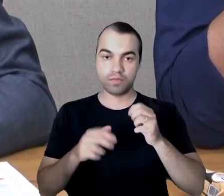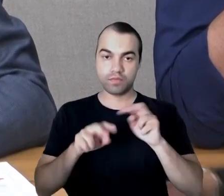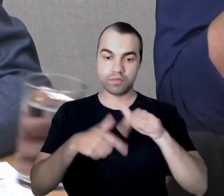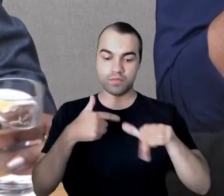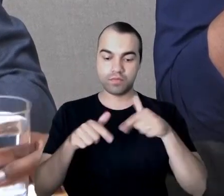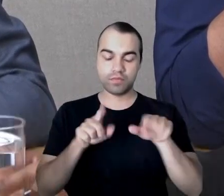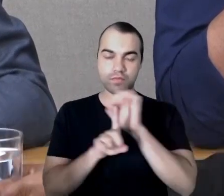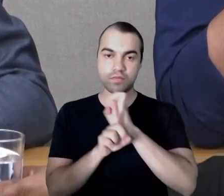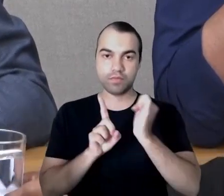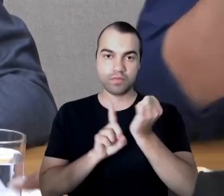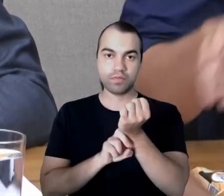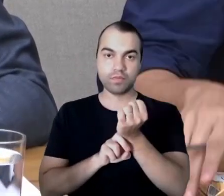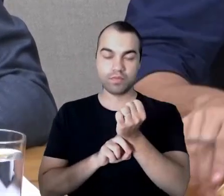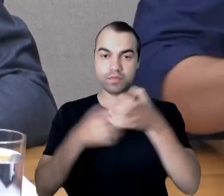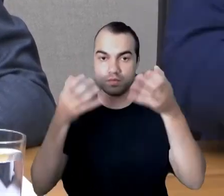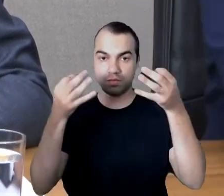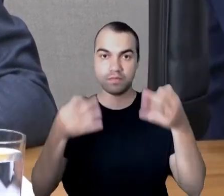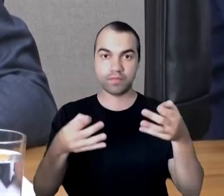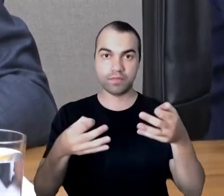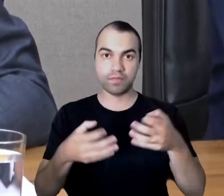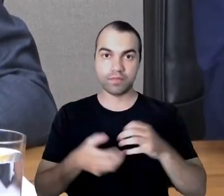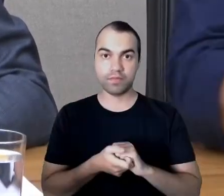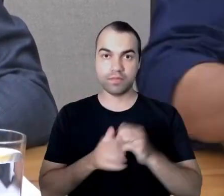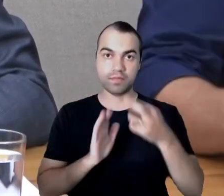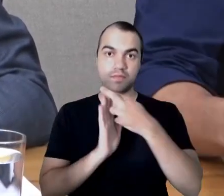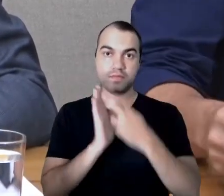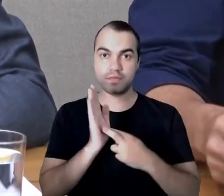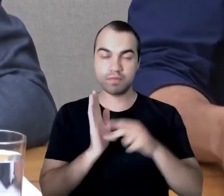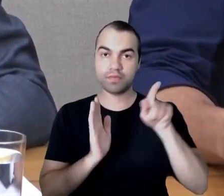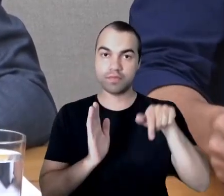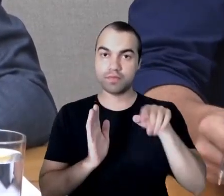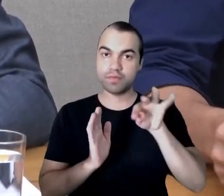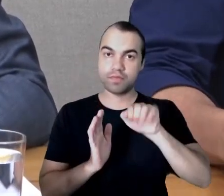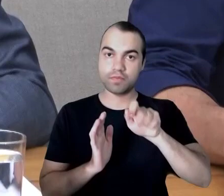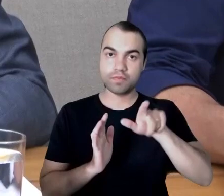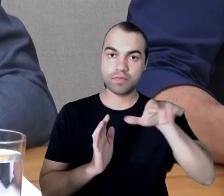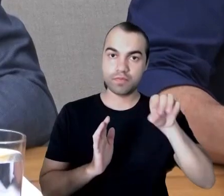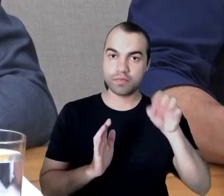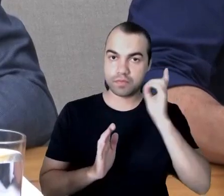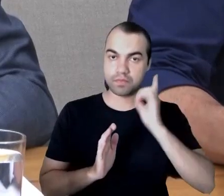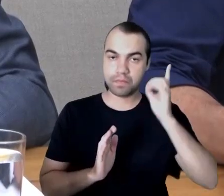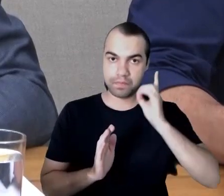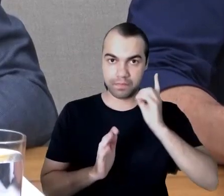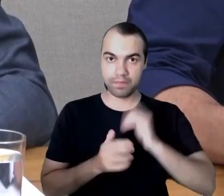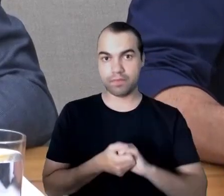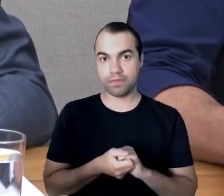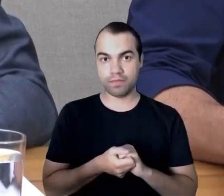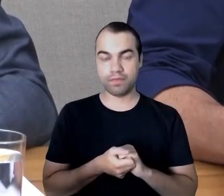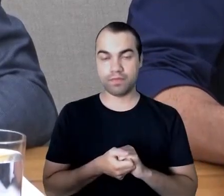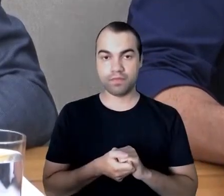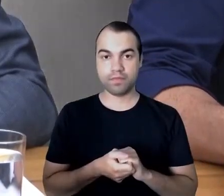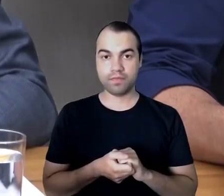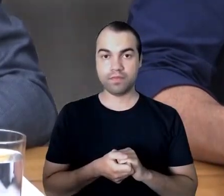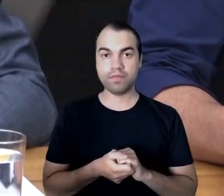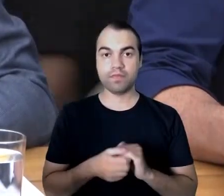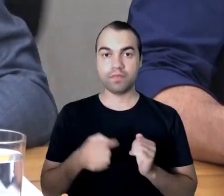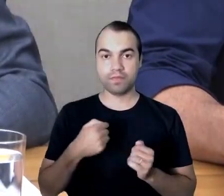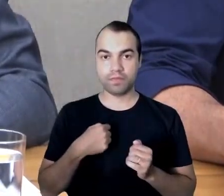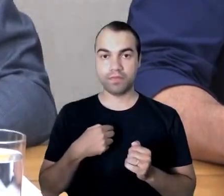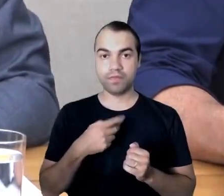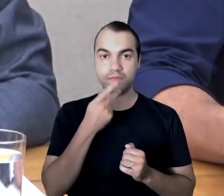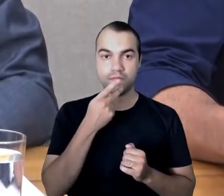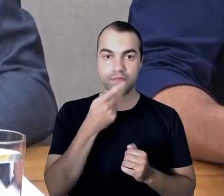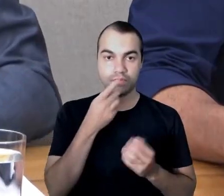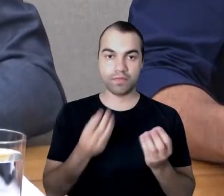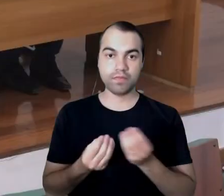da que específica o relator Deputado Thiago Manzoni e que eu já passo a palavra para fazer